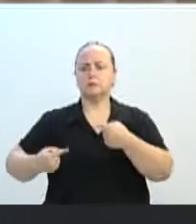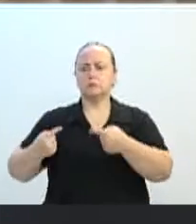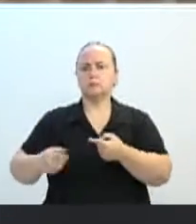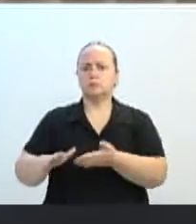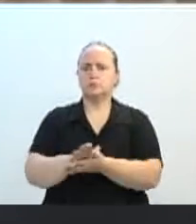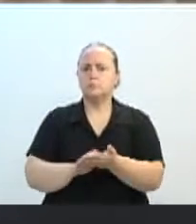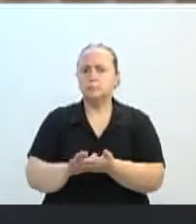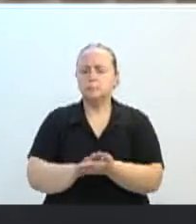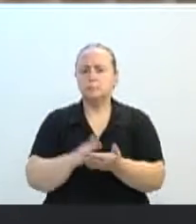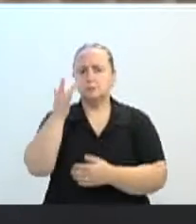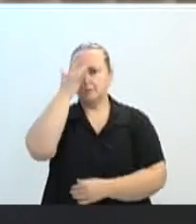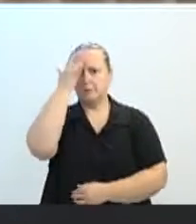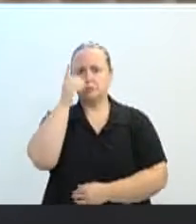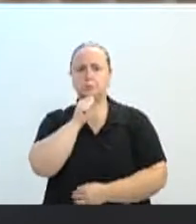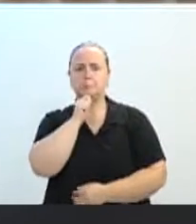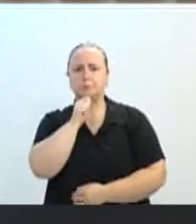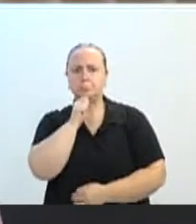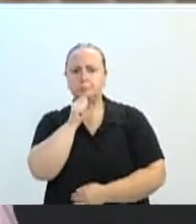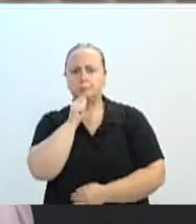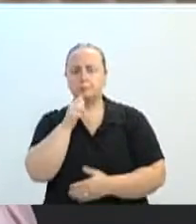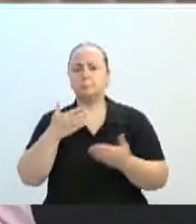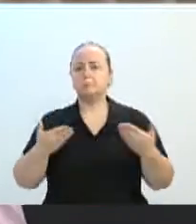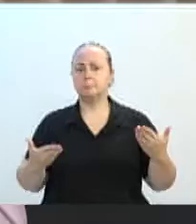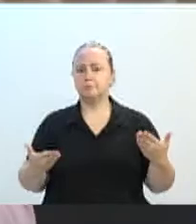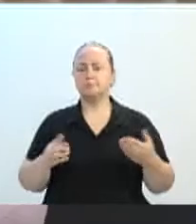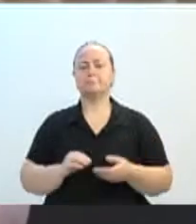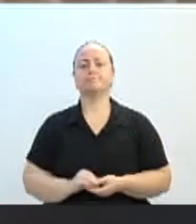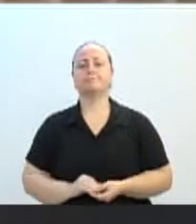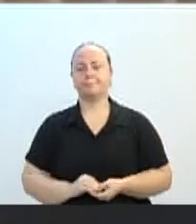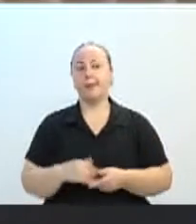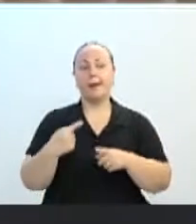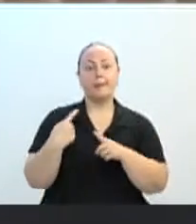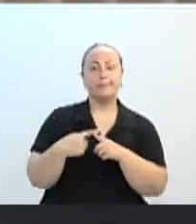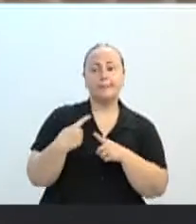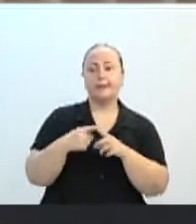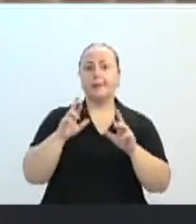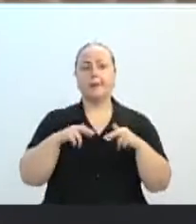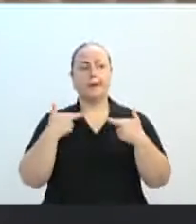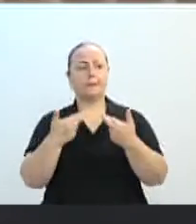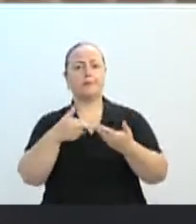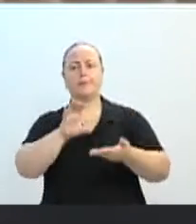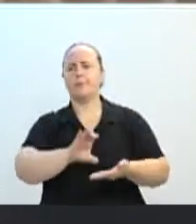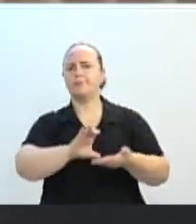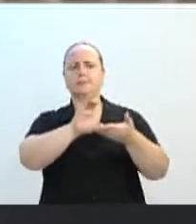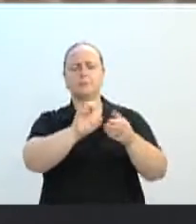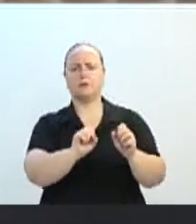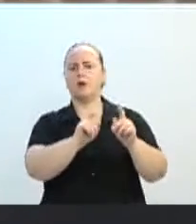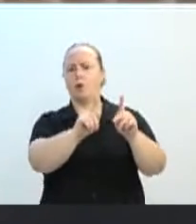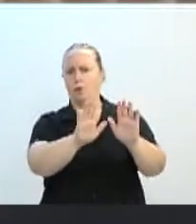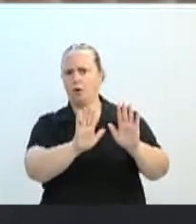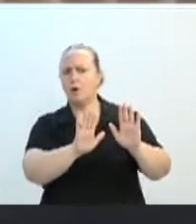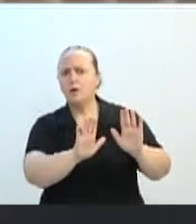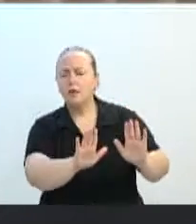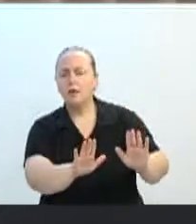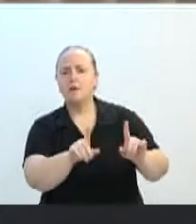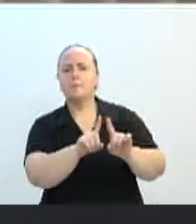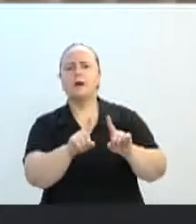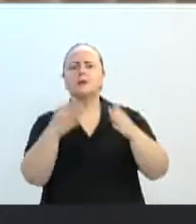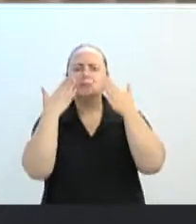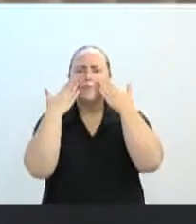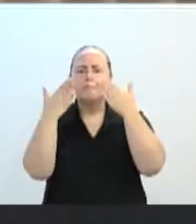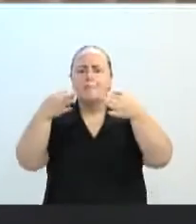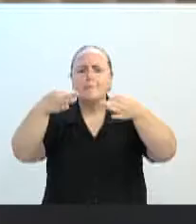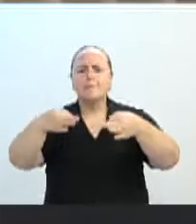pessoas lá não sabiam foram pegos e preferida porque teve uma reunião no conselho tá então que se teve lá atrás que se veem as claras